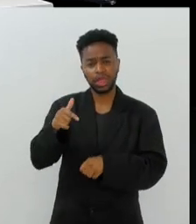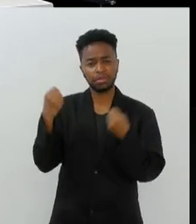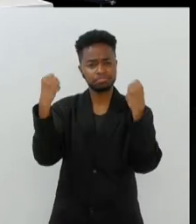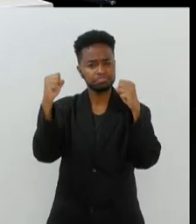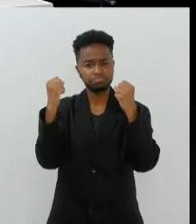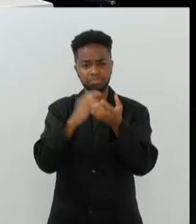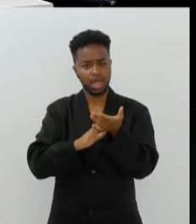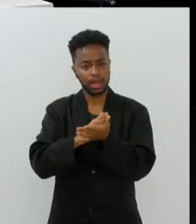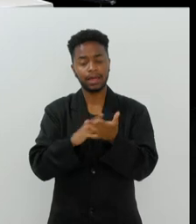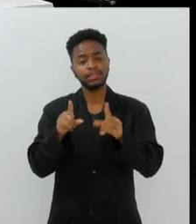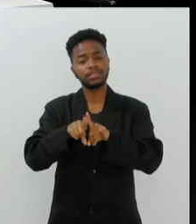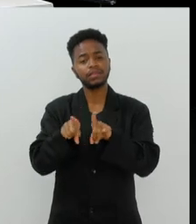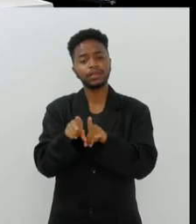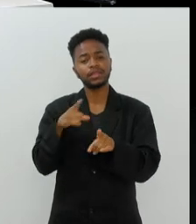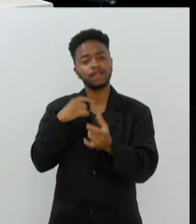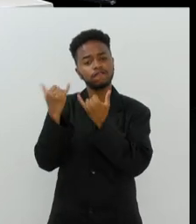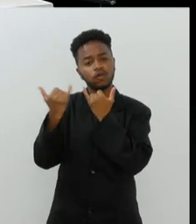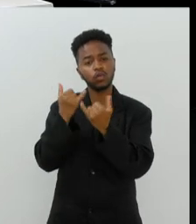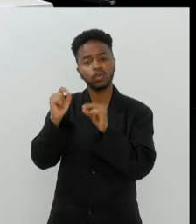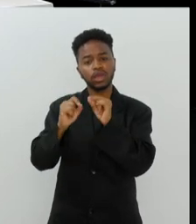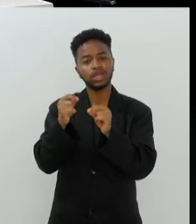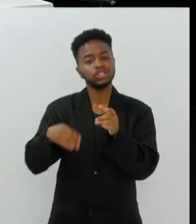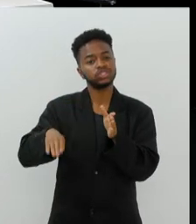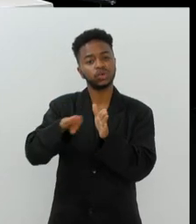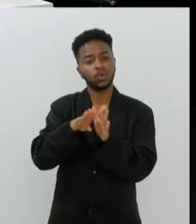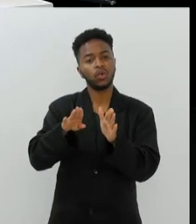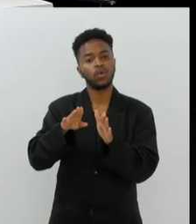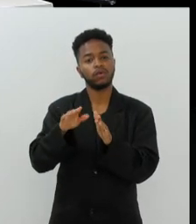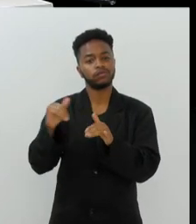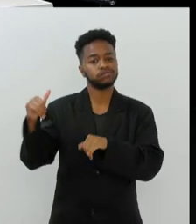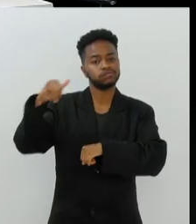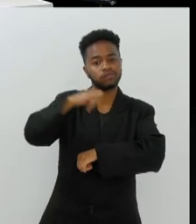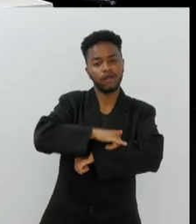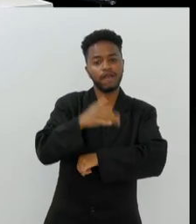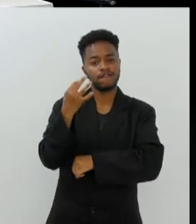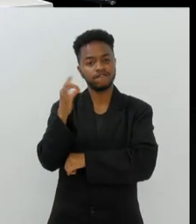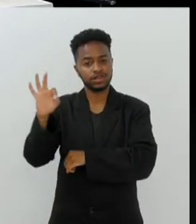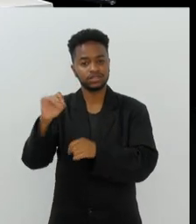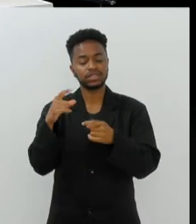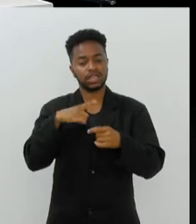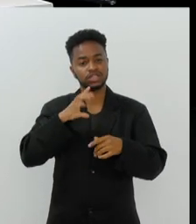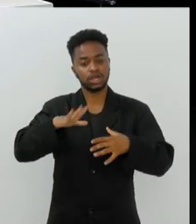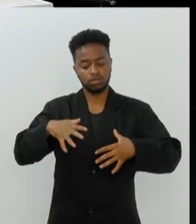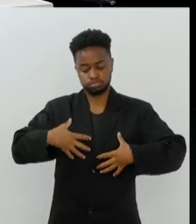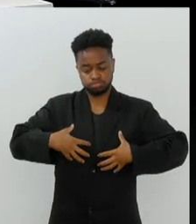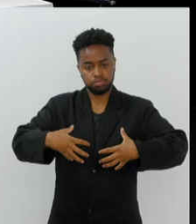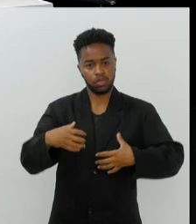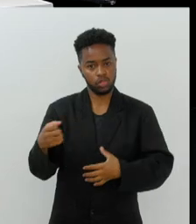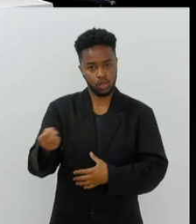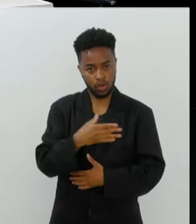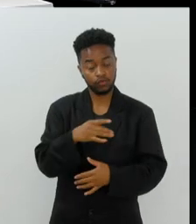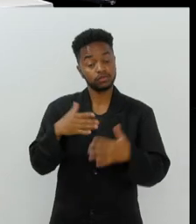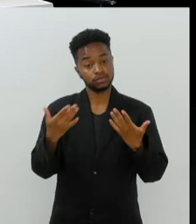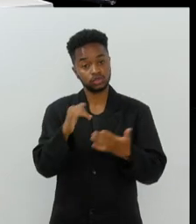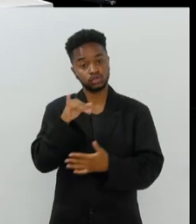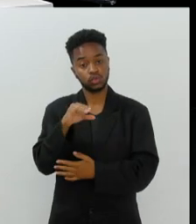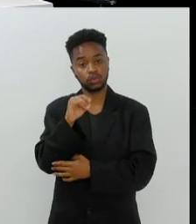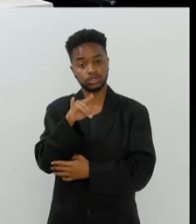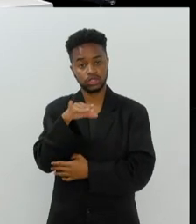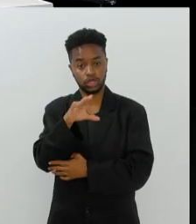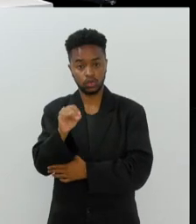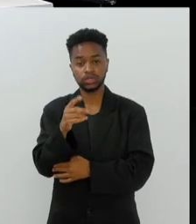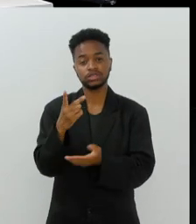treinava. A informação que a gente tem é que ela tinha acabado de chegar da França já com os peitos novos, né? E aí o Joãozinho, como é um